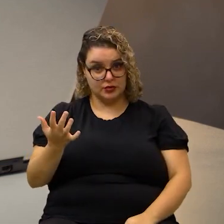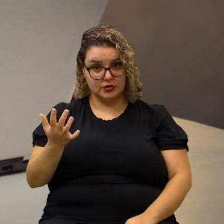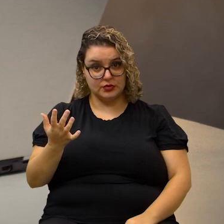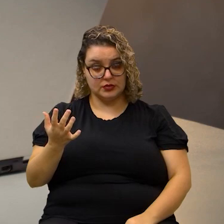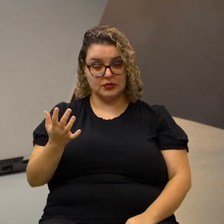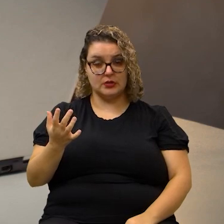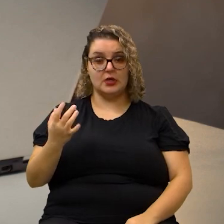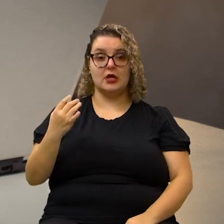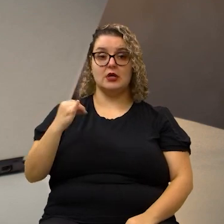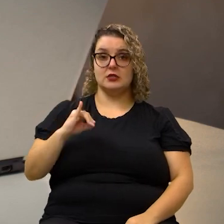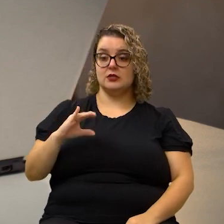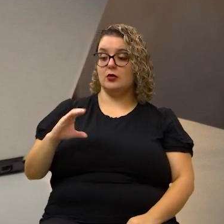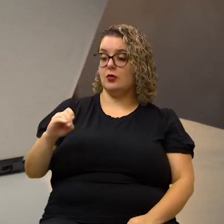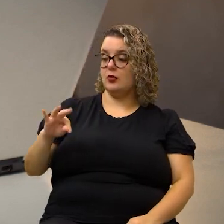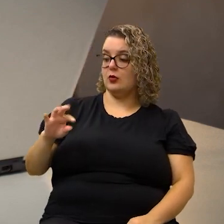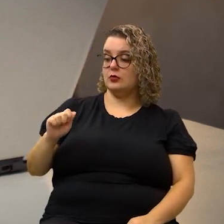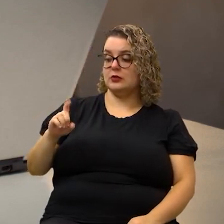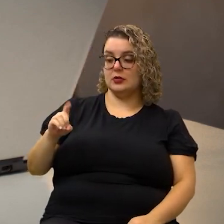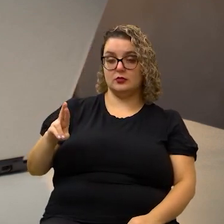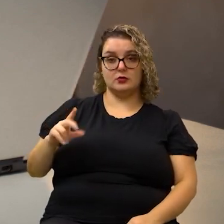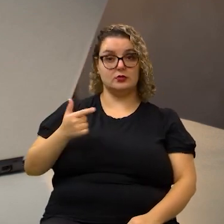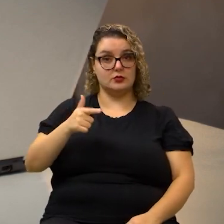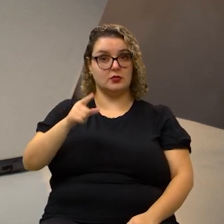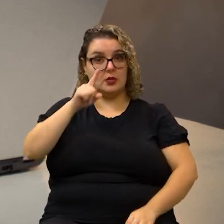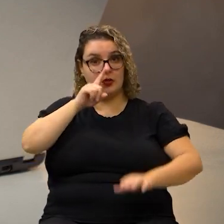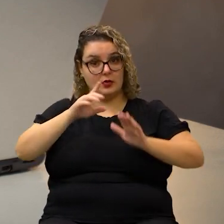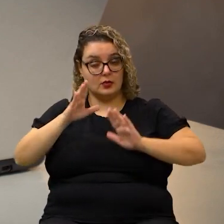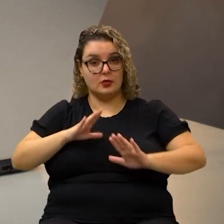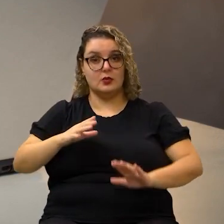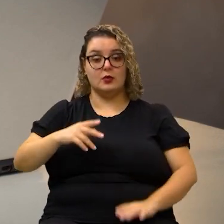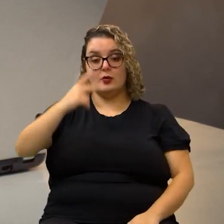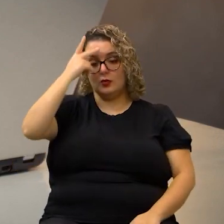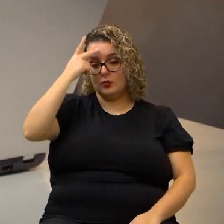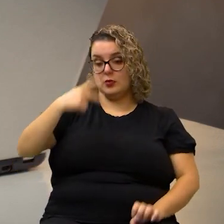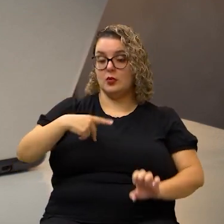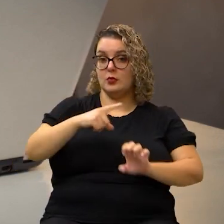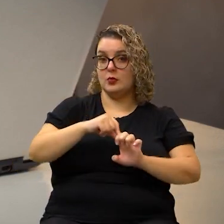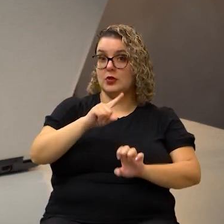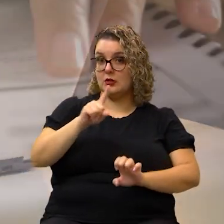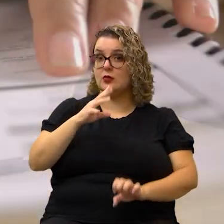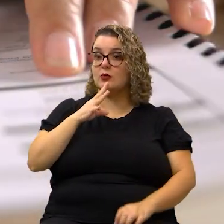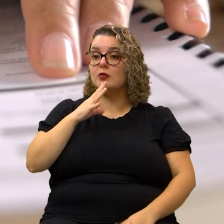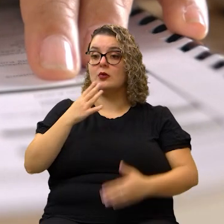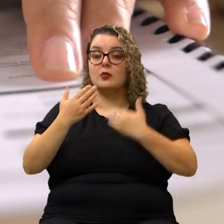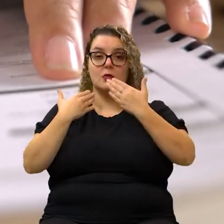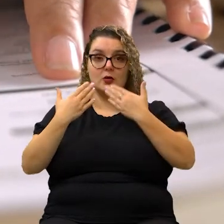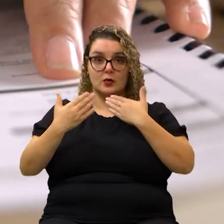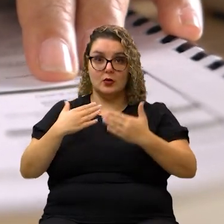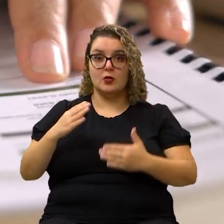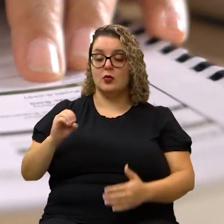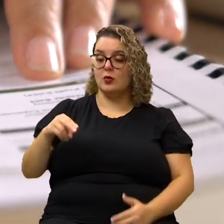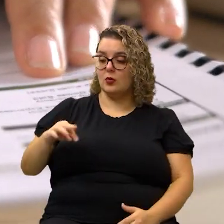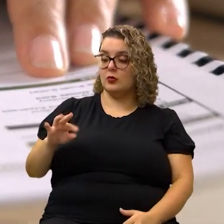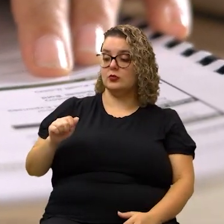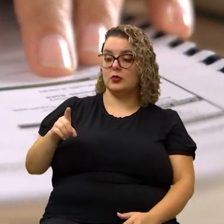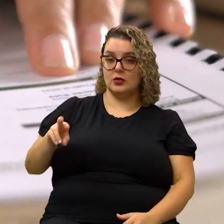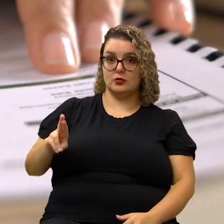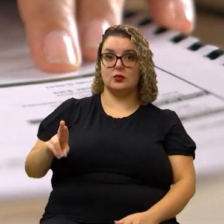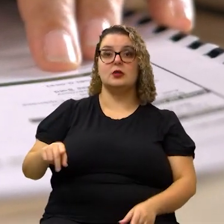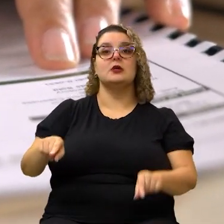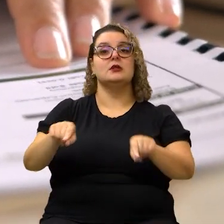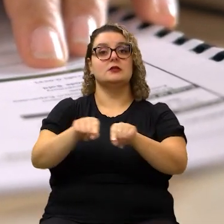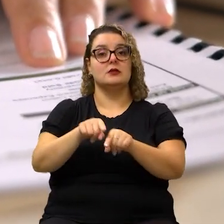acontecer? Se o contador não tiver o devido cuidado, o próprio empreendedor não conhecer isso para conversar com o seu contador sobre isso,